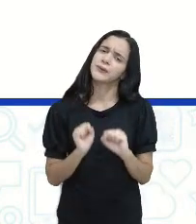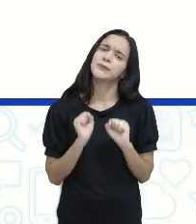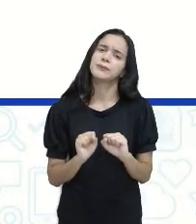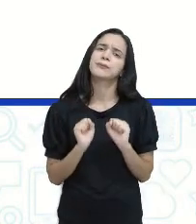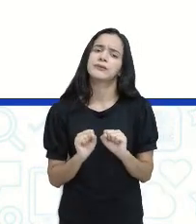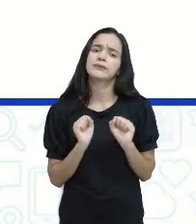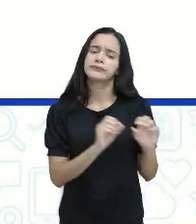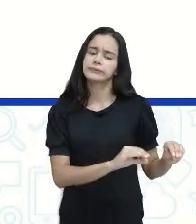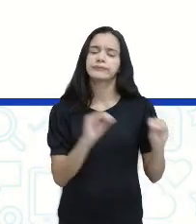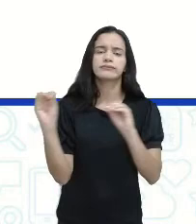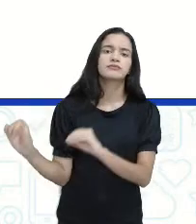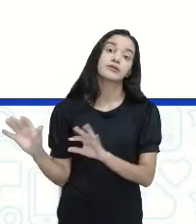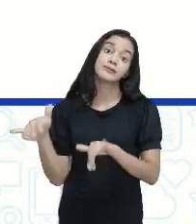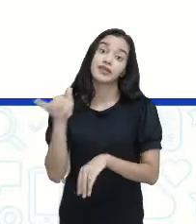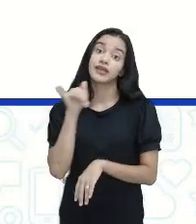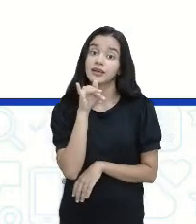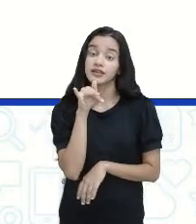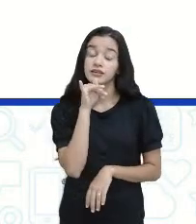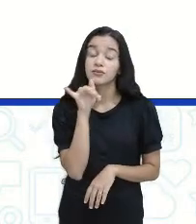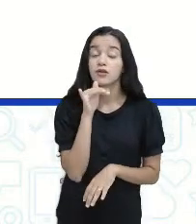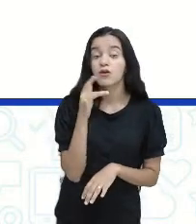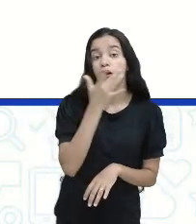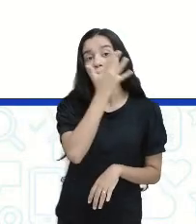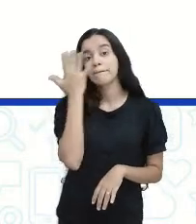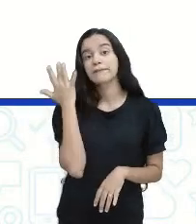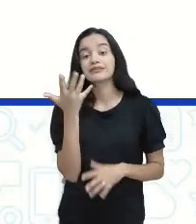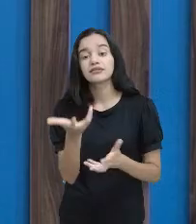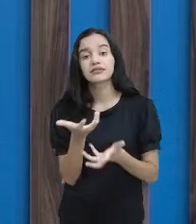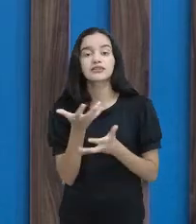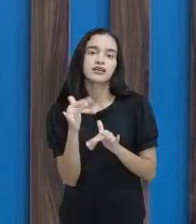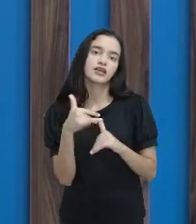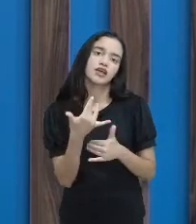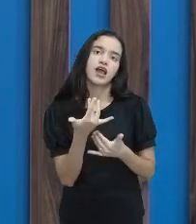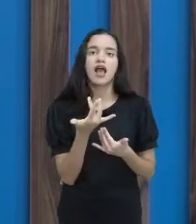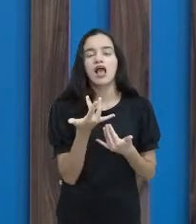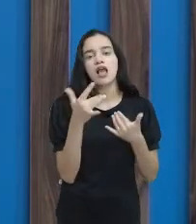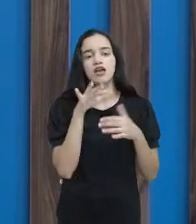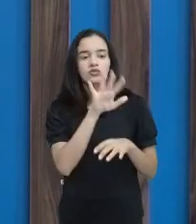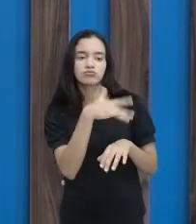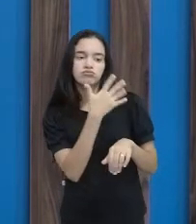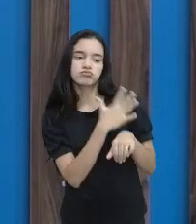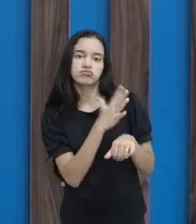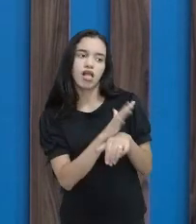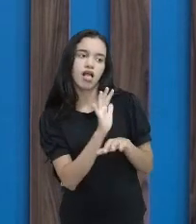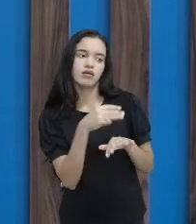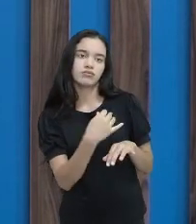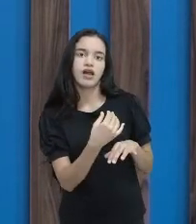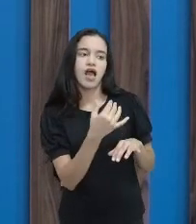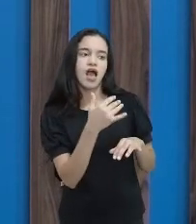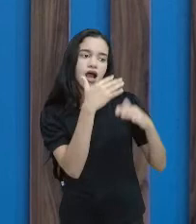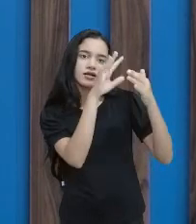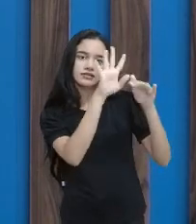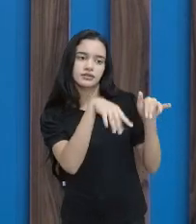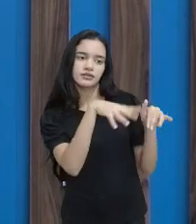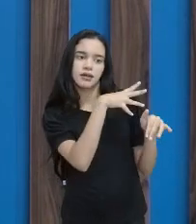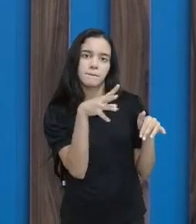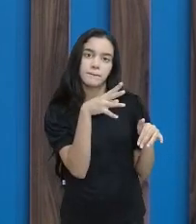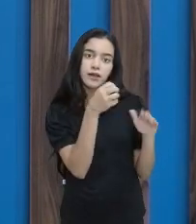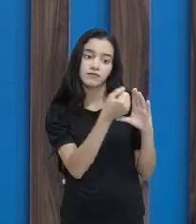se deslocar. Exemplo, alguém que quis construir aí a tabela vai manter todas as